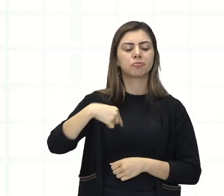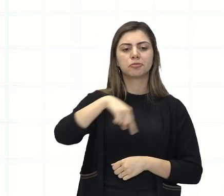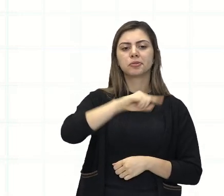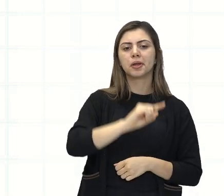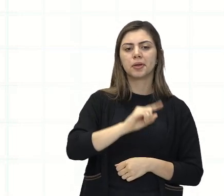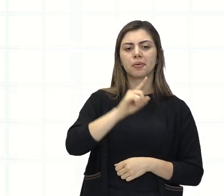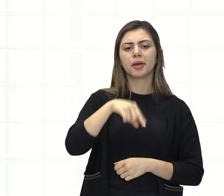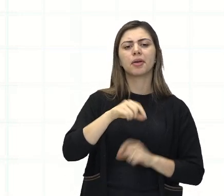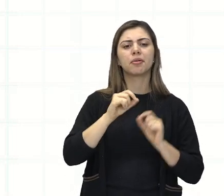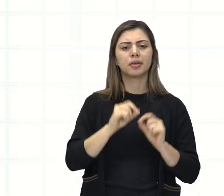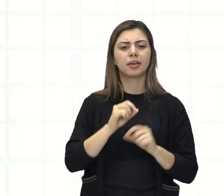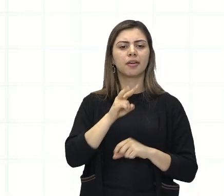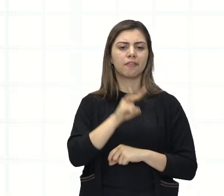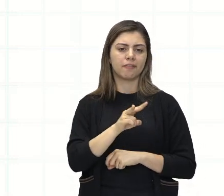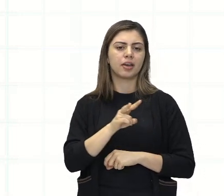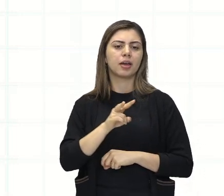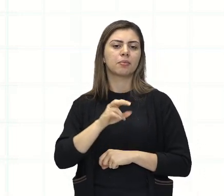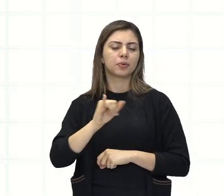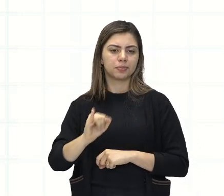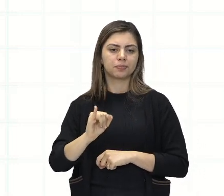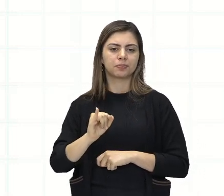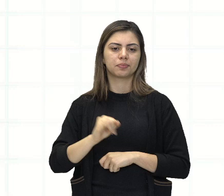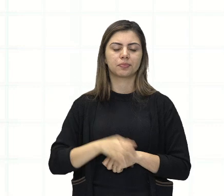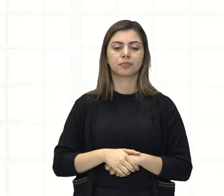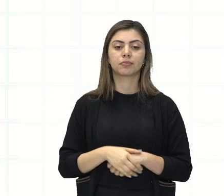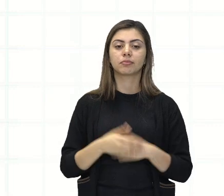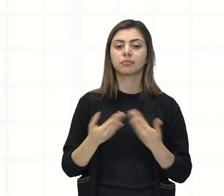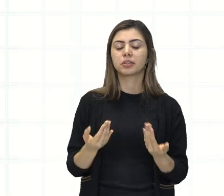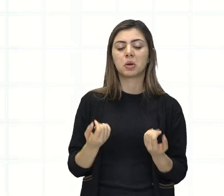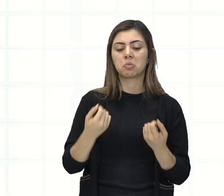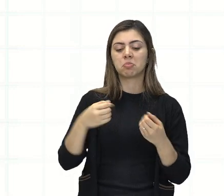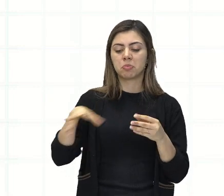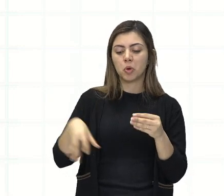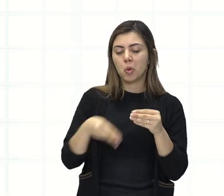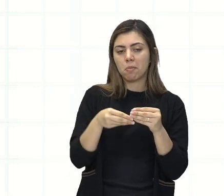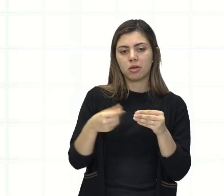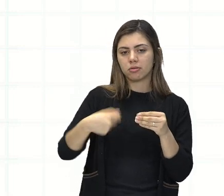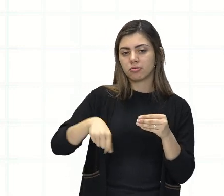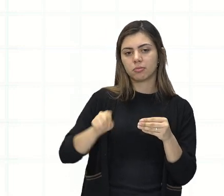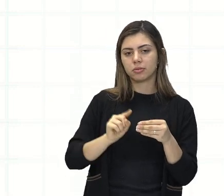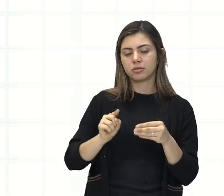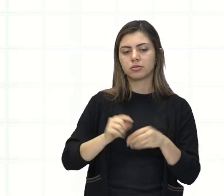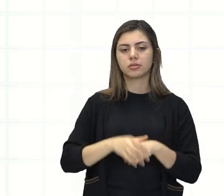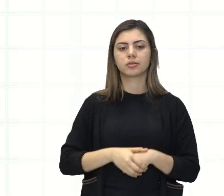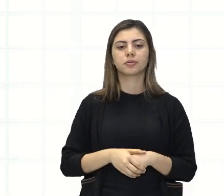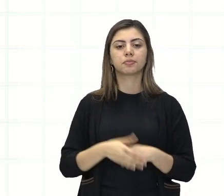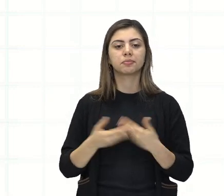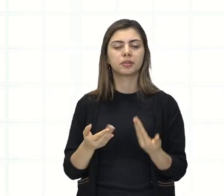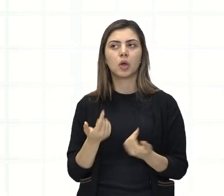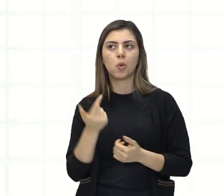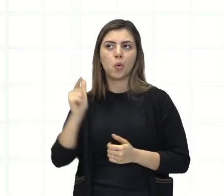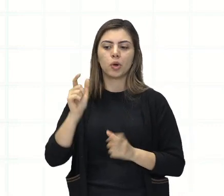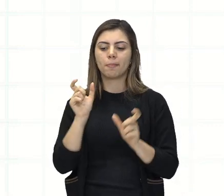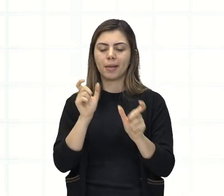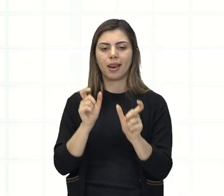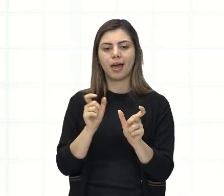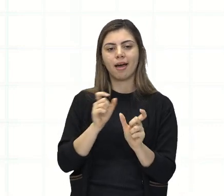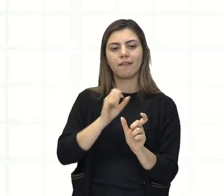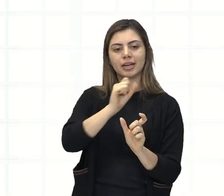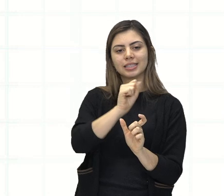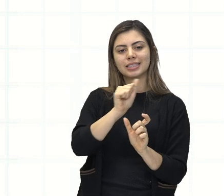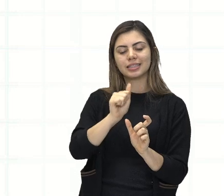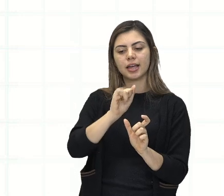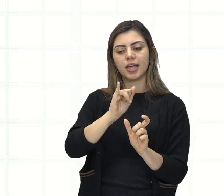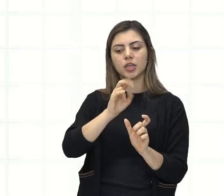a ação. Verbo intransitivo, não precisa de complemento. Não precisa de outra palavra